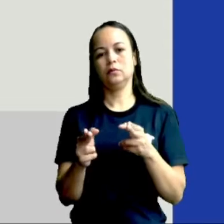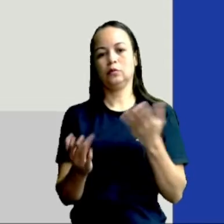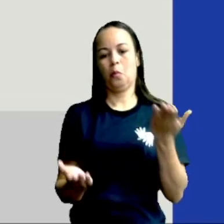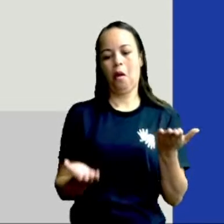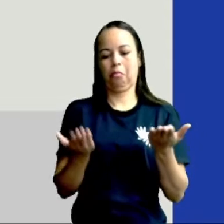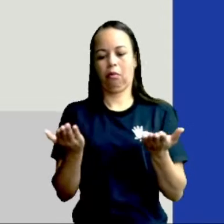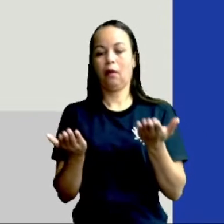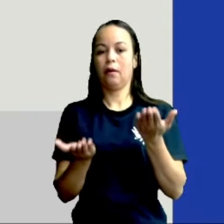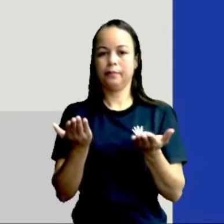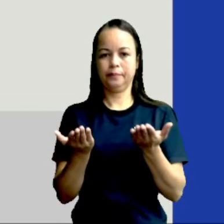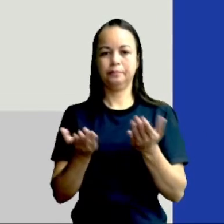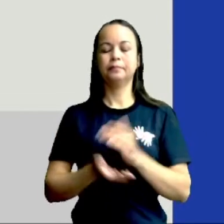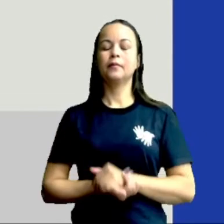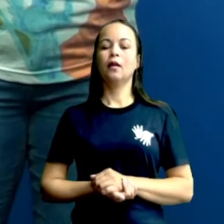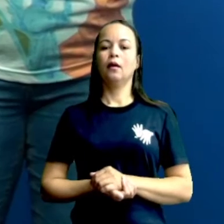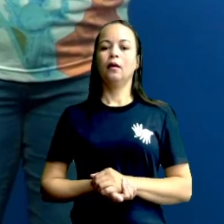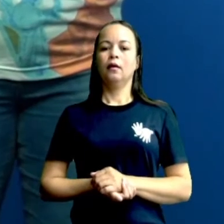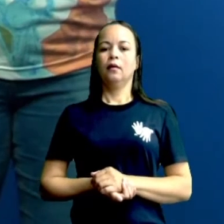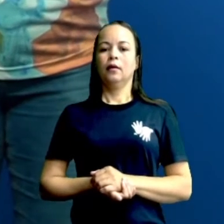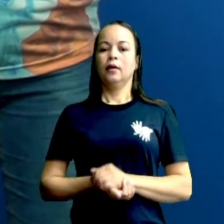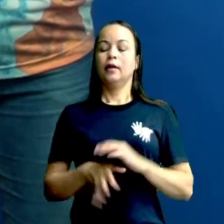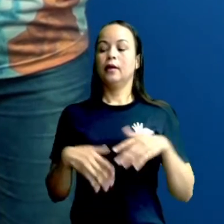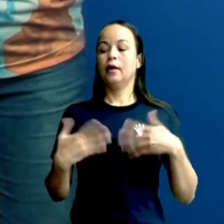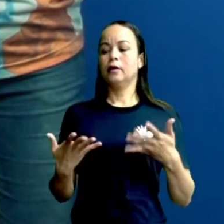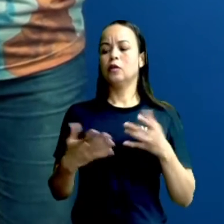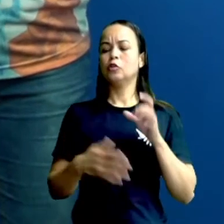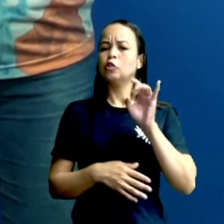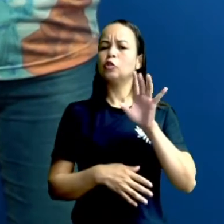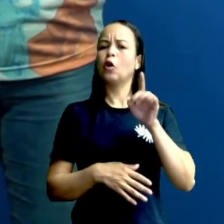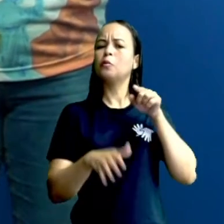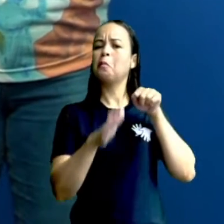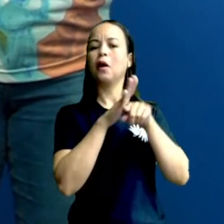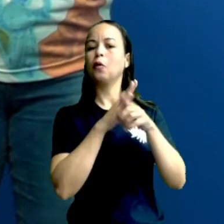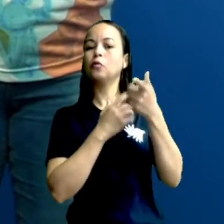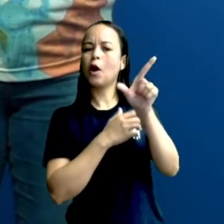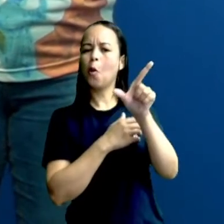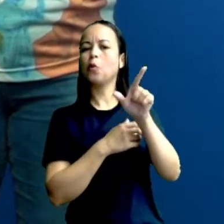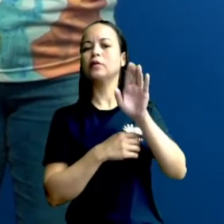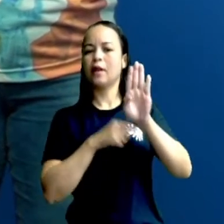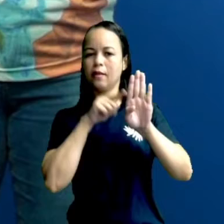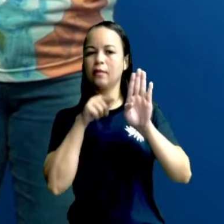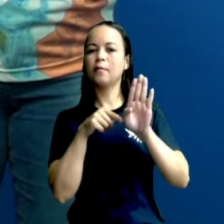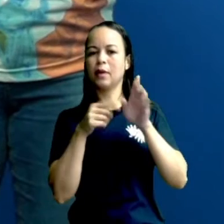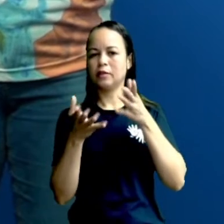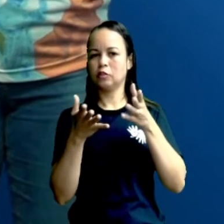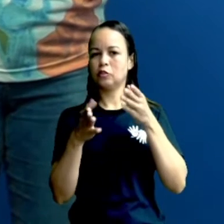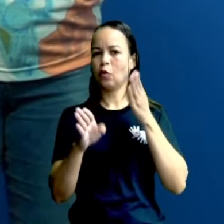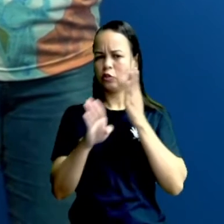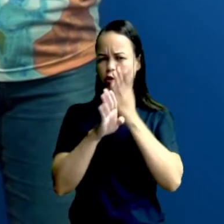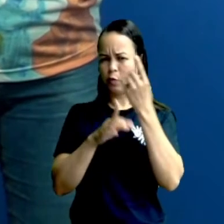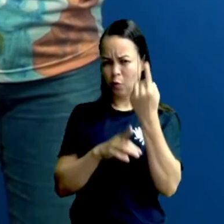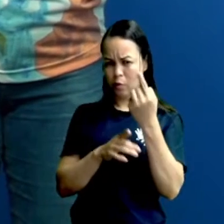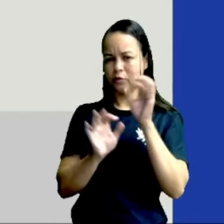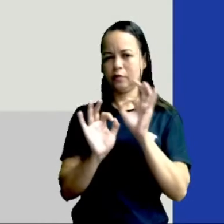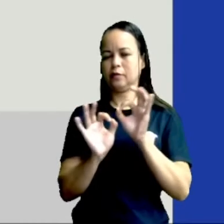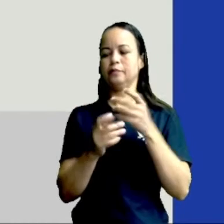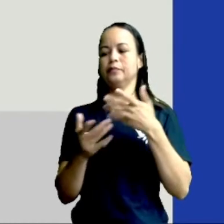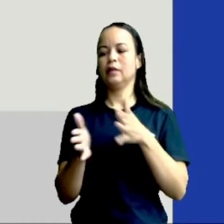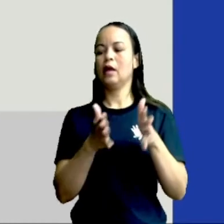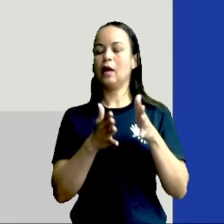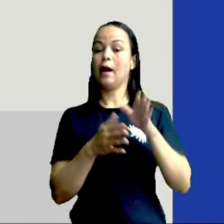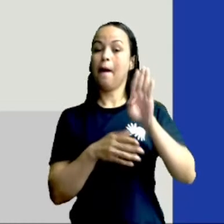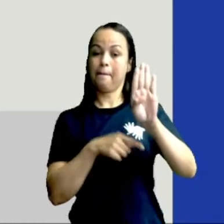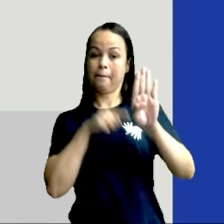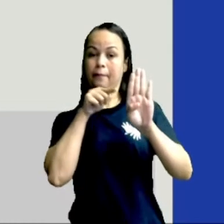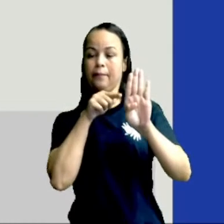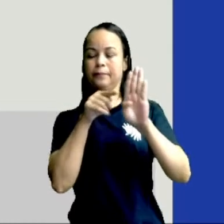outro também, ok? Então, vamos lá. Mas só que eu tenho uma outra perguntinha aí. Não foi só essa para a gente descobrir. Vamos ver aí a situação da